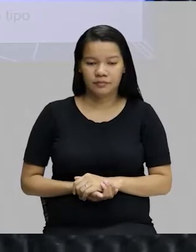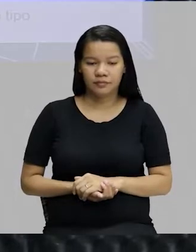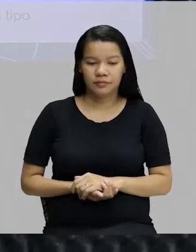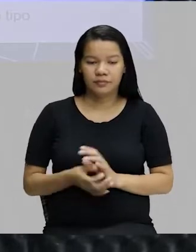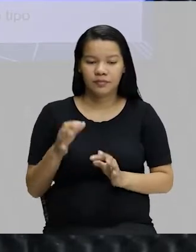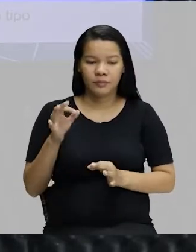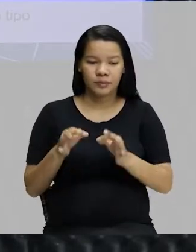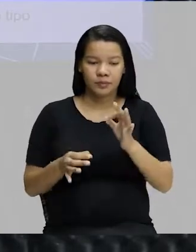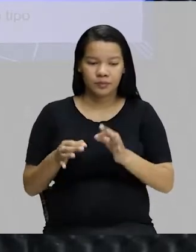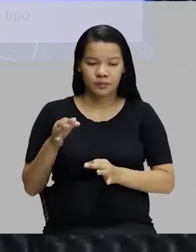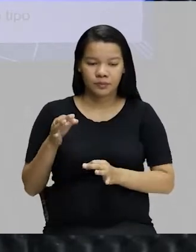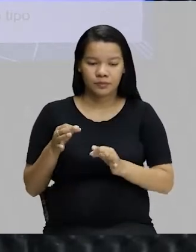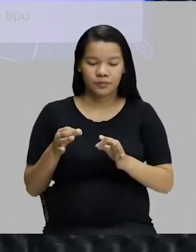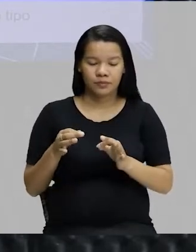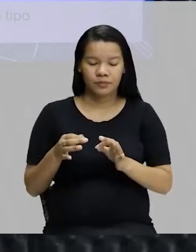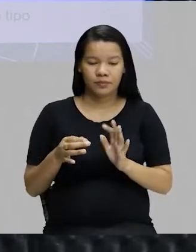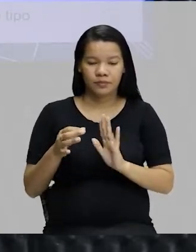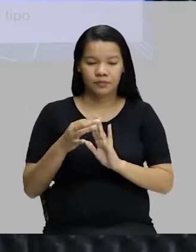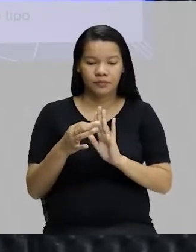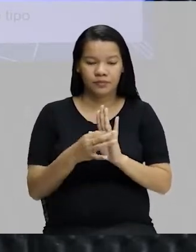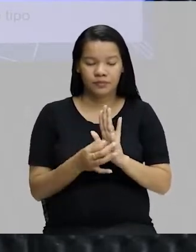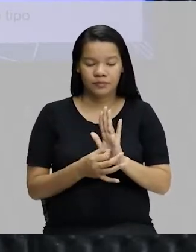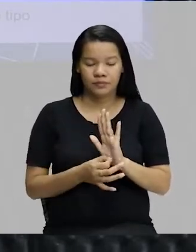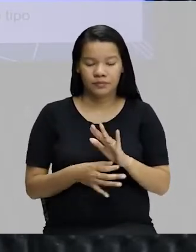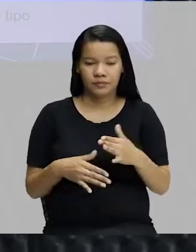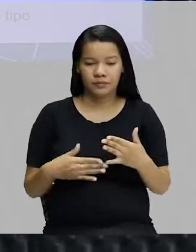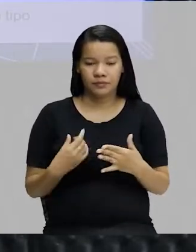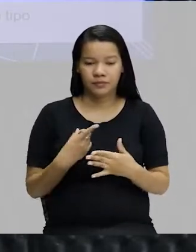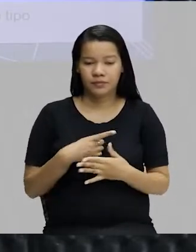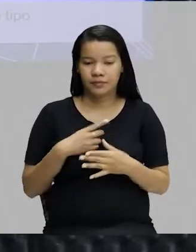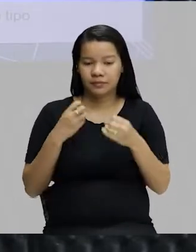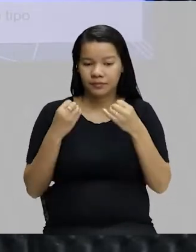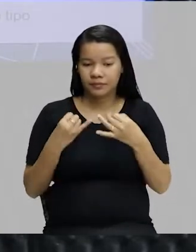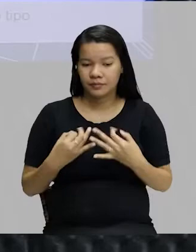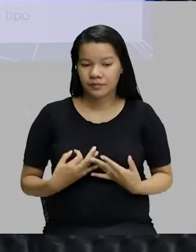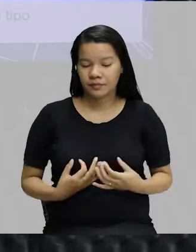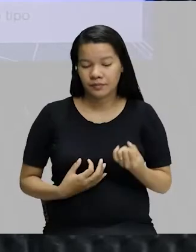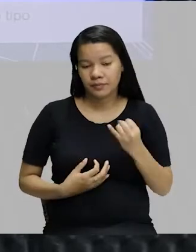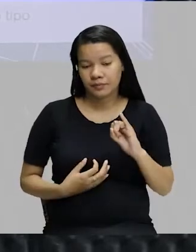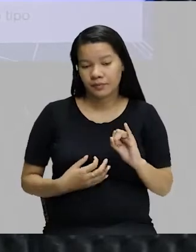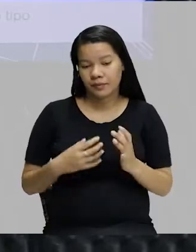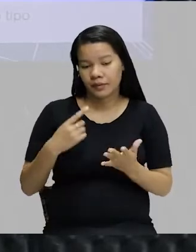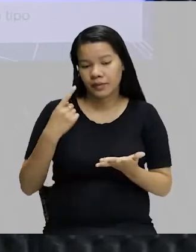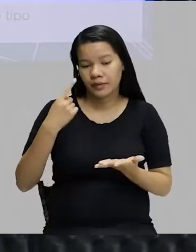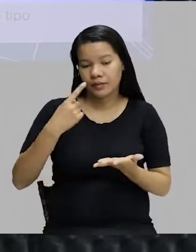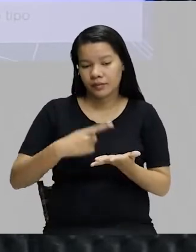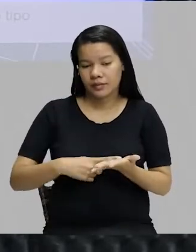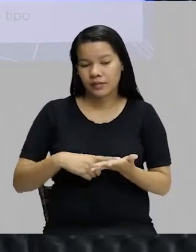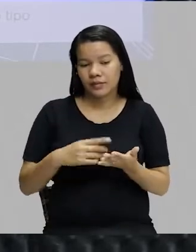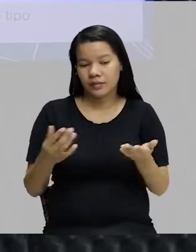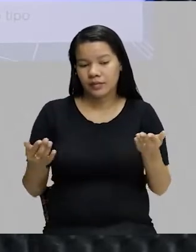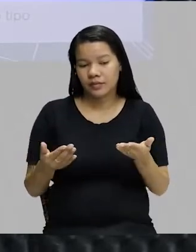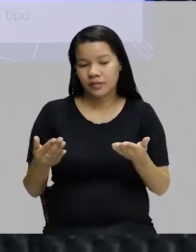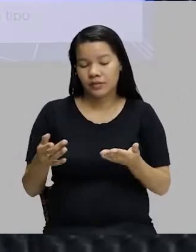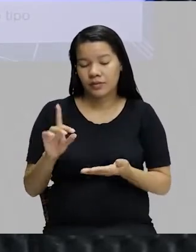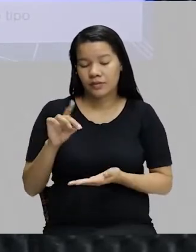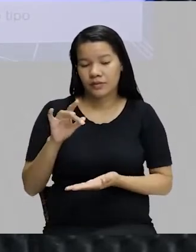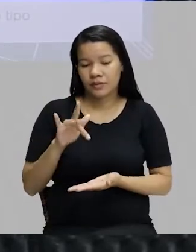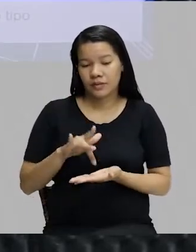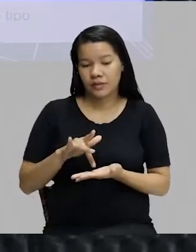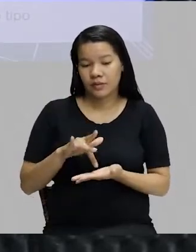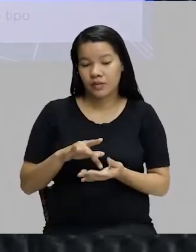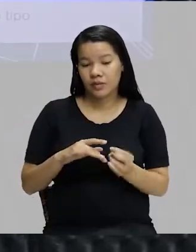Julgue os itens. Então, nós vamos dizer se as afirmações que vão vir agora são verdadeiras